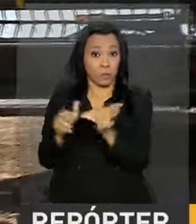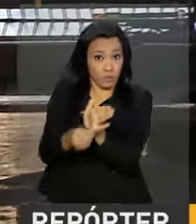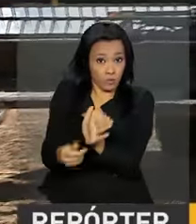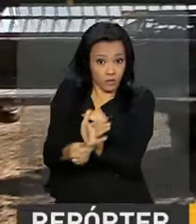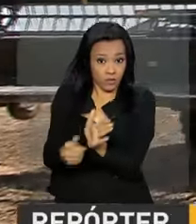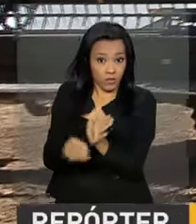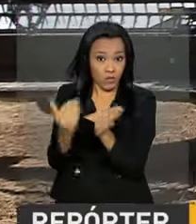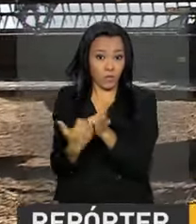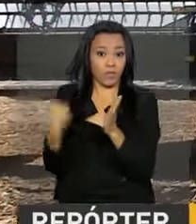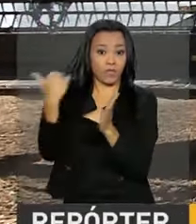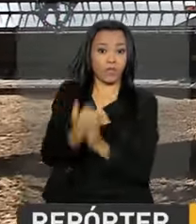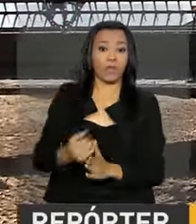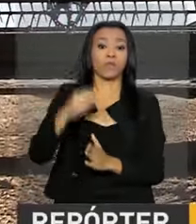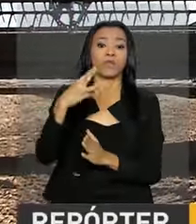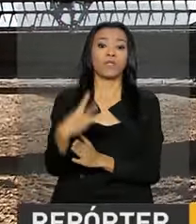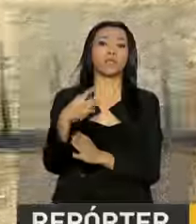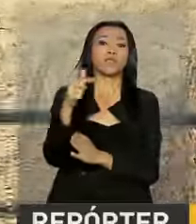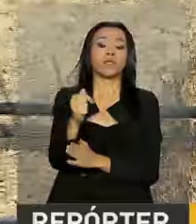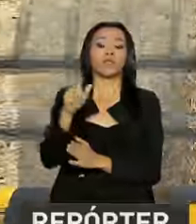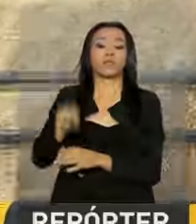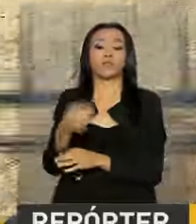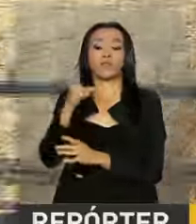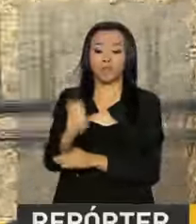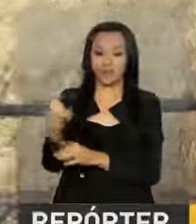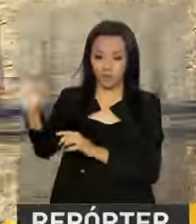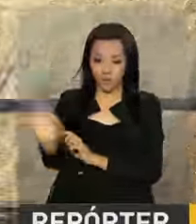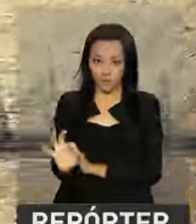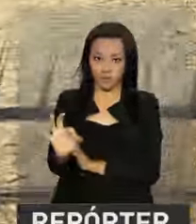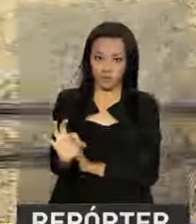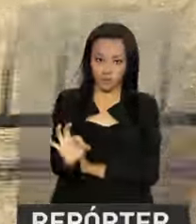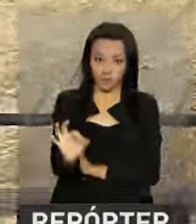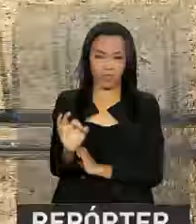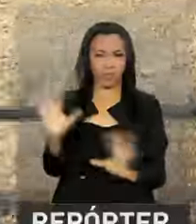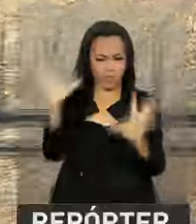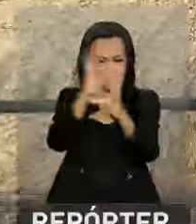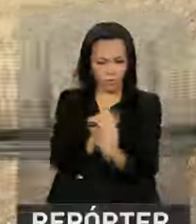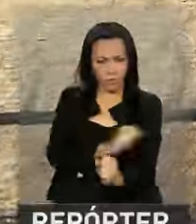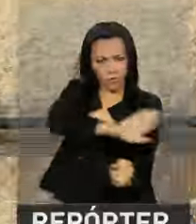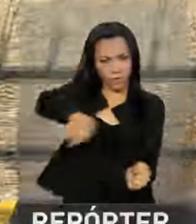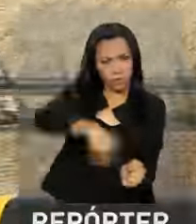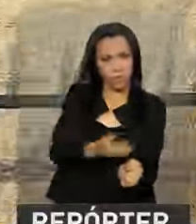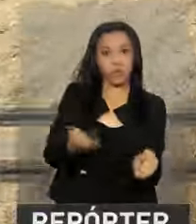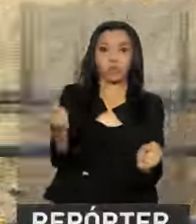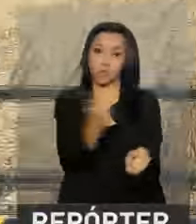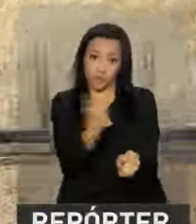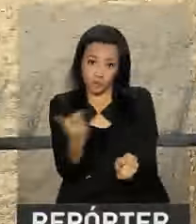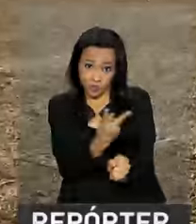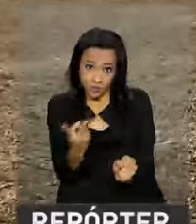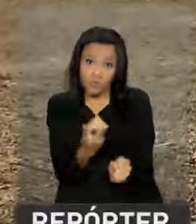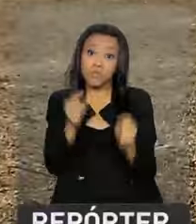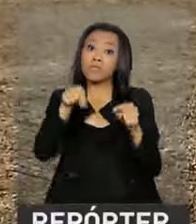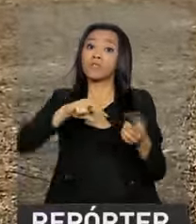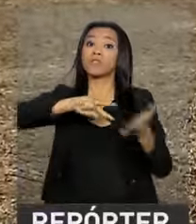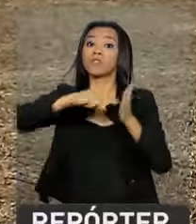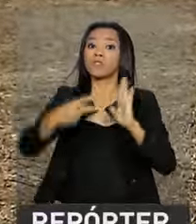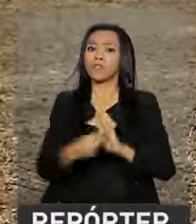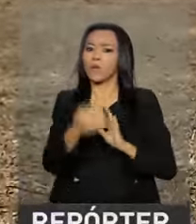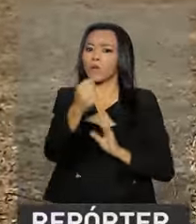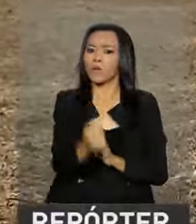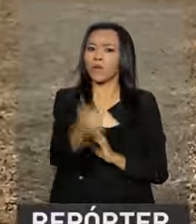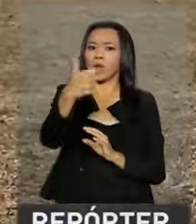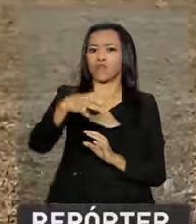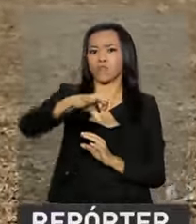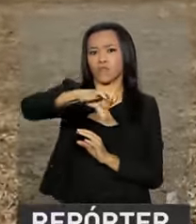o crescimento é de 37,5 por cento no total de milho e soja que representam quase